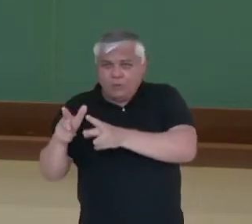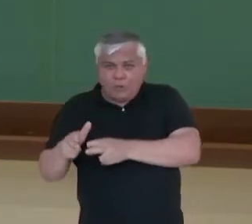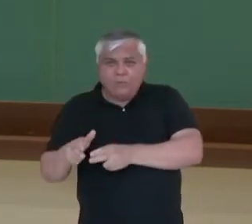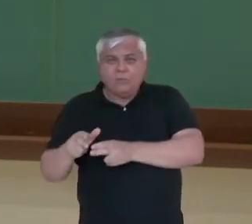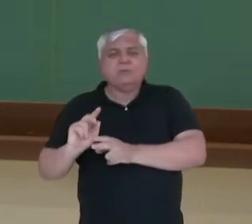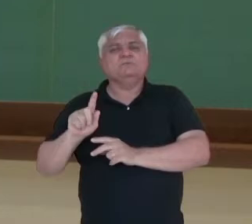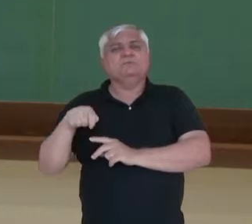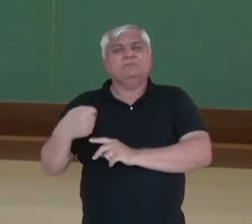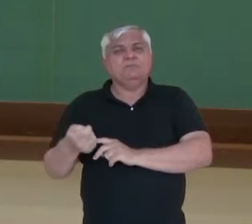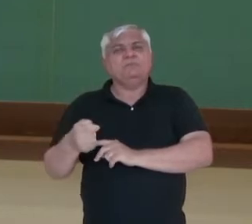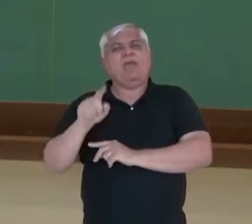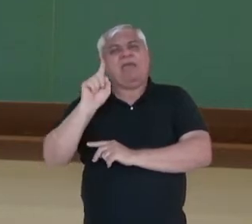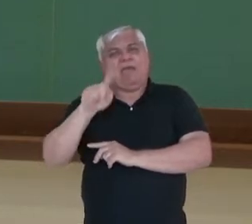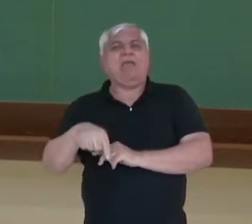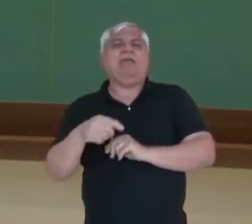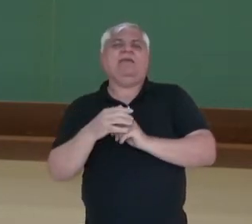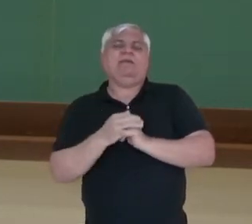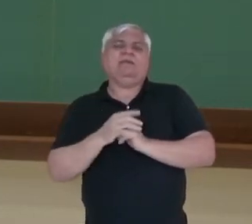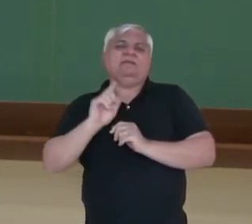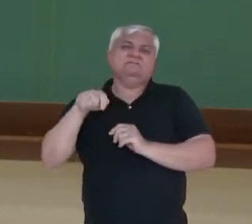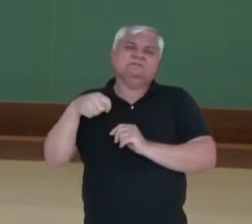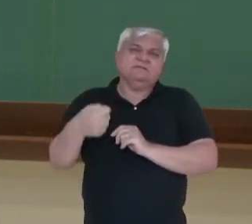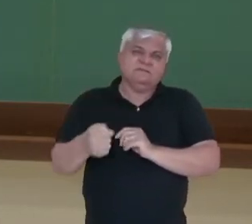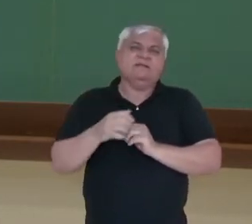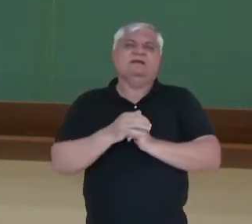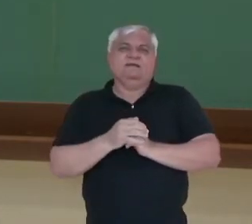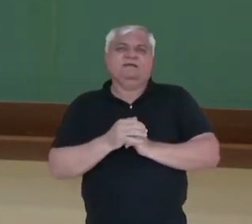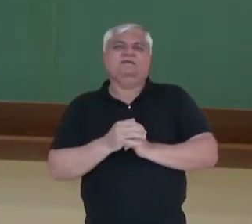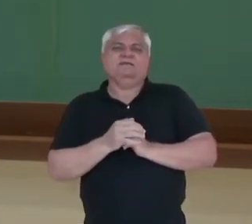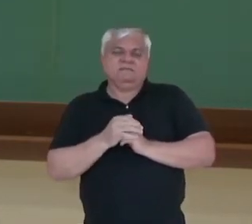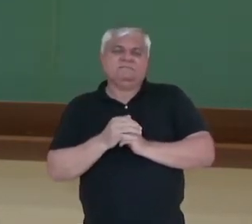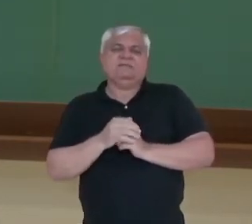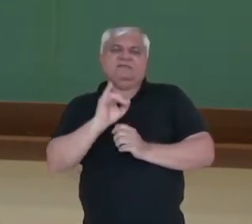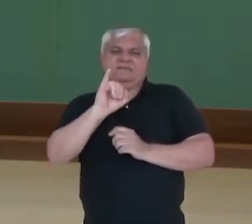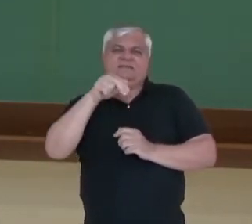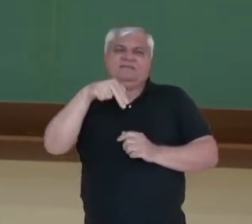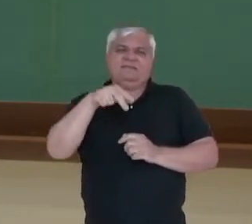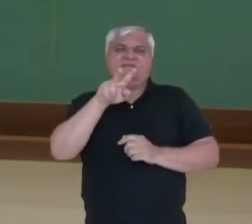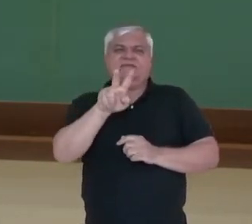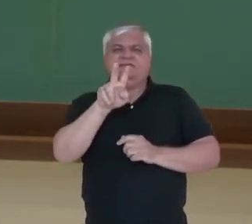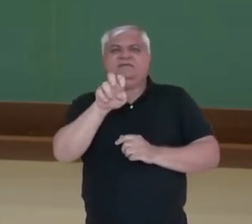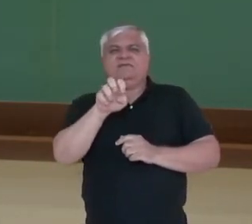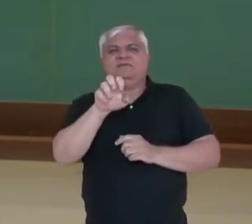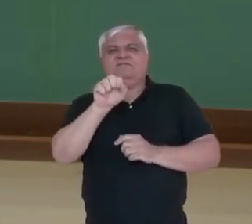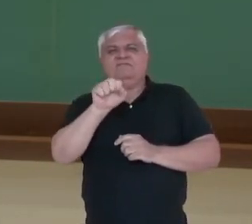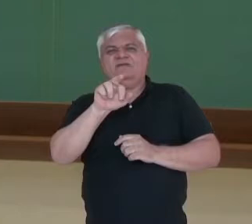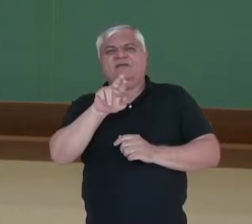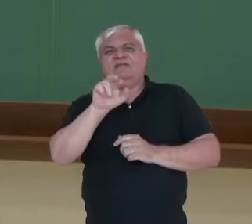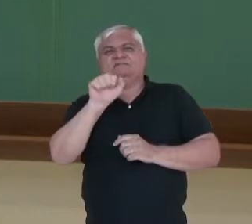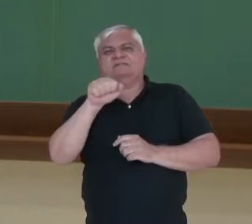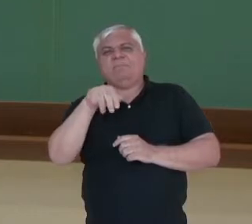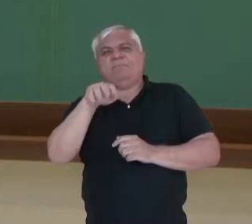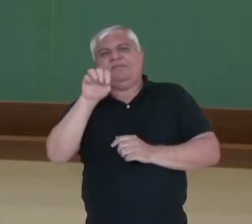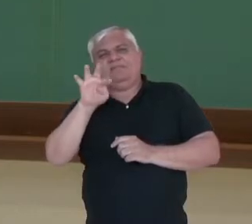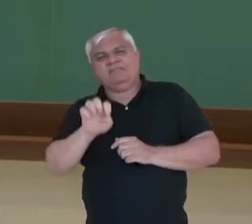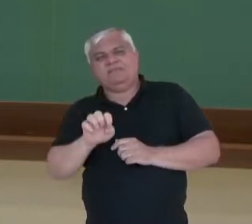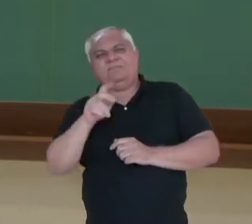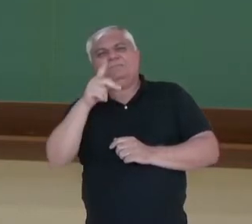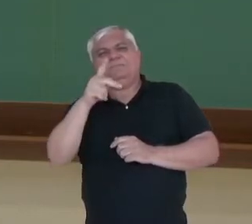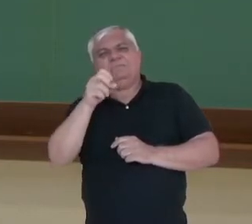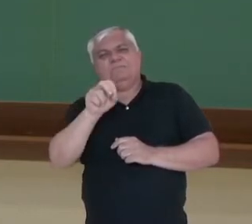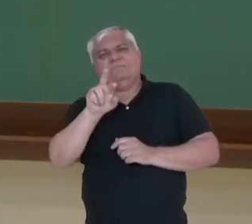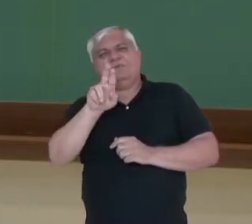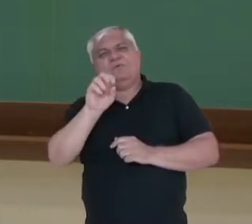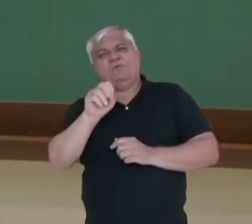então significa que esses números serão inversamente proporcionais, ok? Bom, vamos